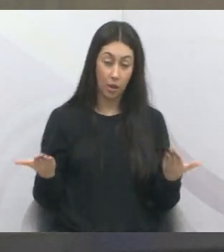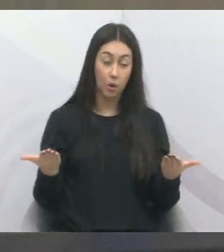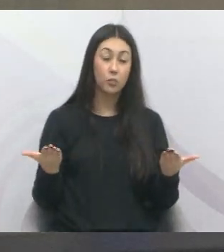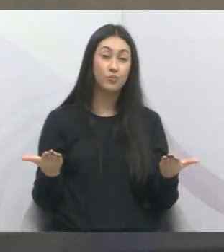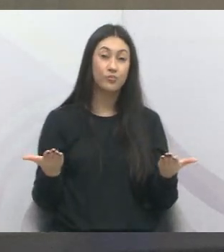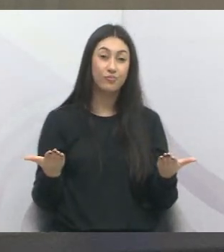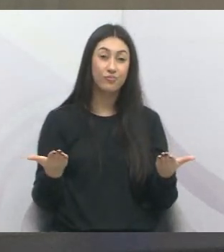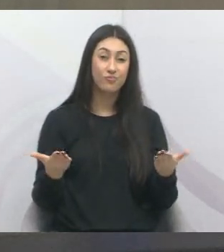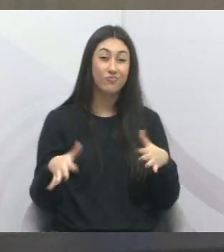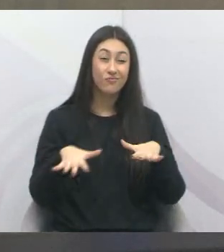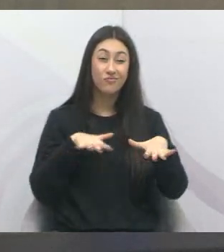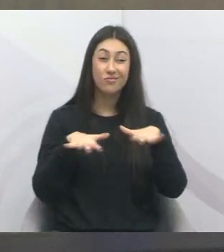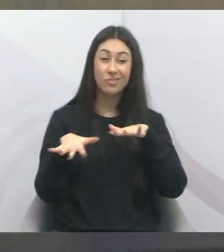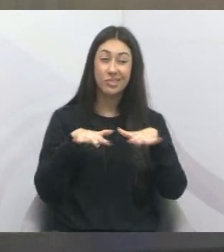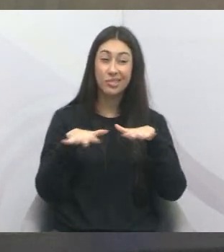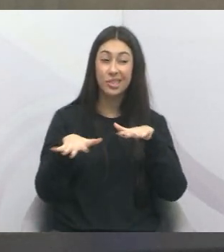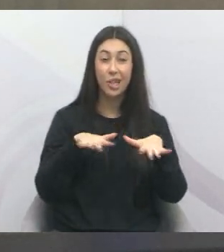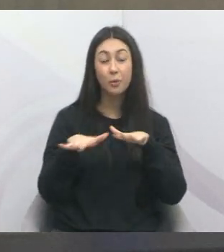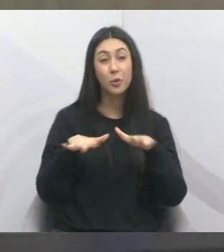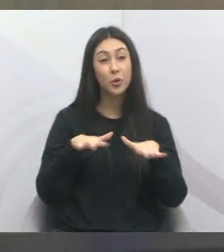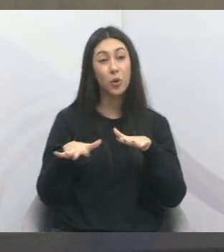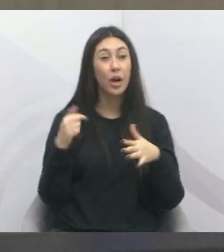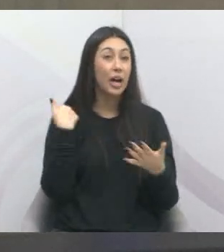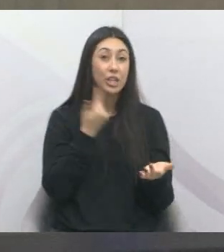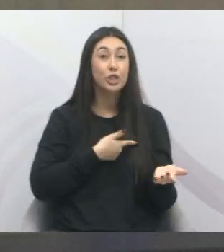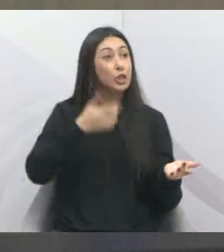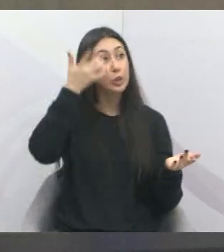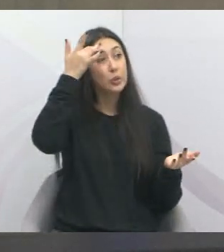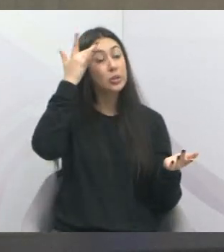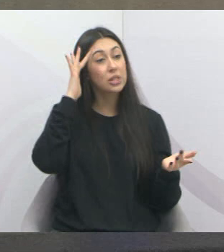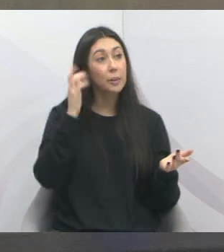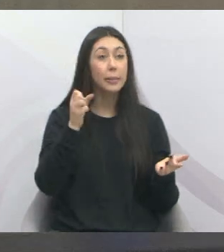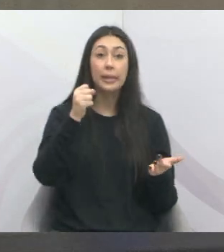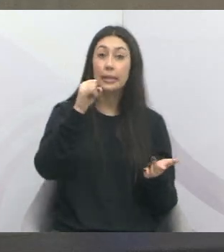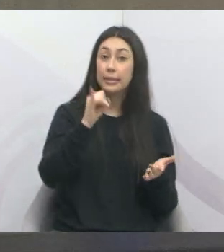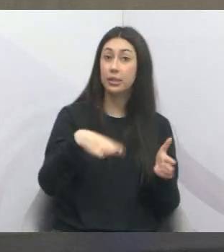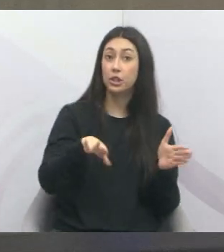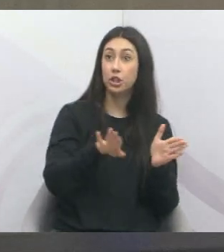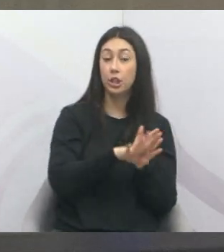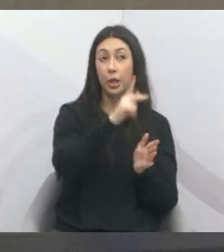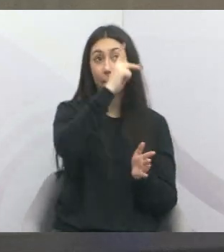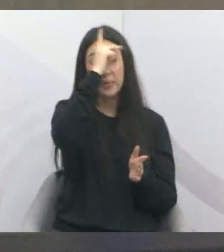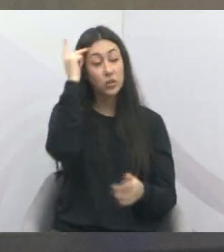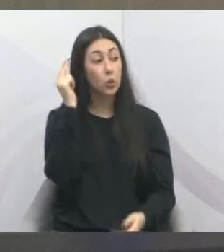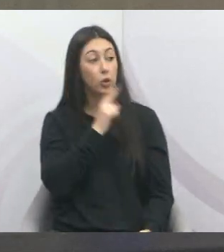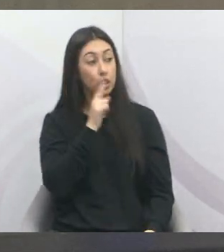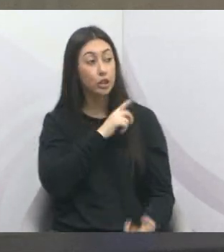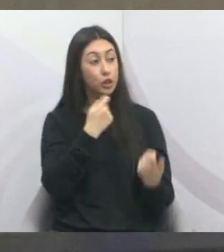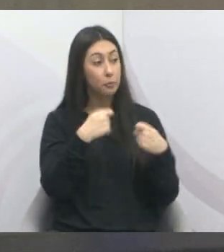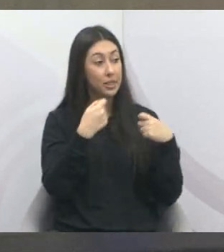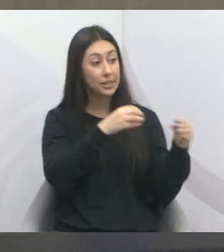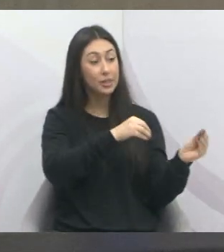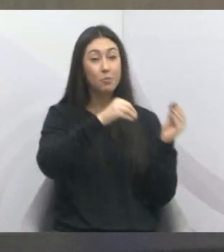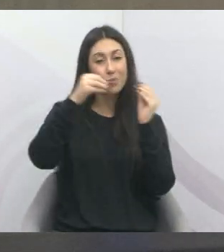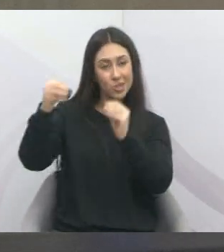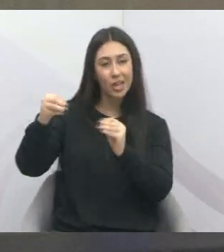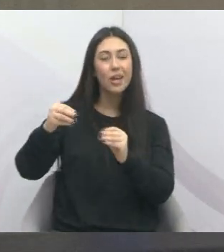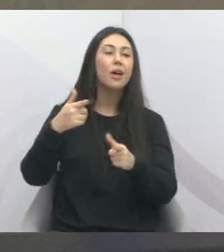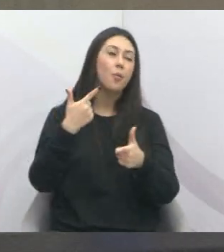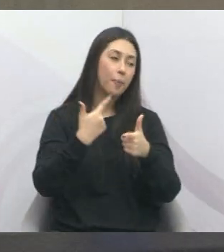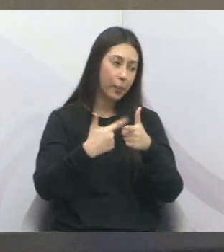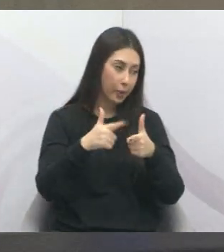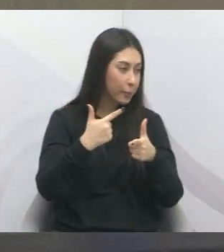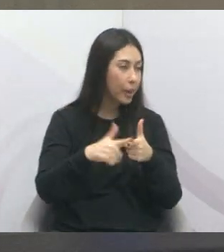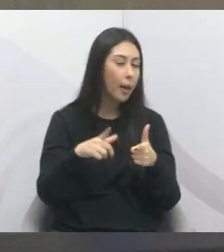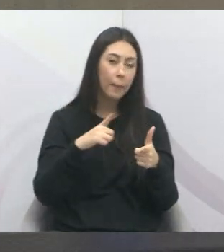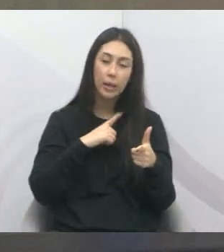muito dinâmico. Depende do que vai chegar no momento. Se eu chegar uma emergência, precisar ser transferido, isso vai atribular o atendimento?